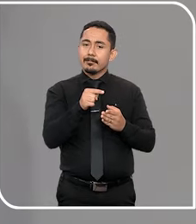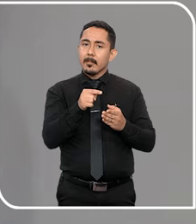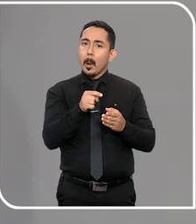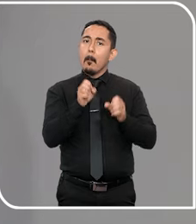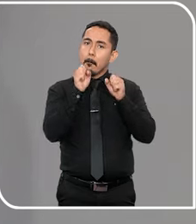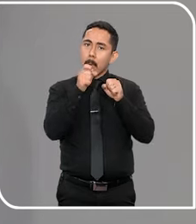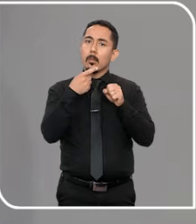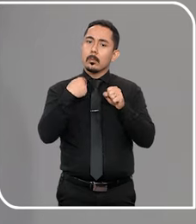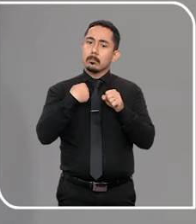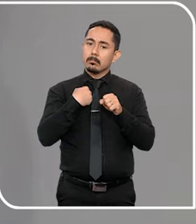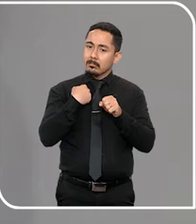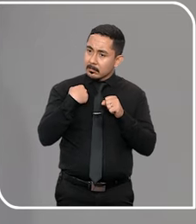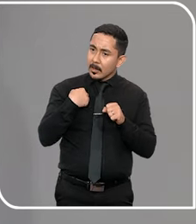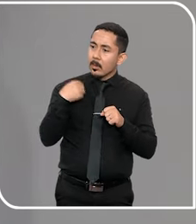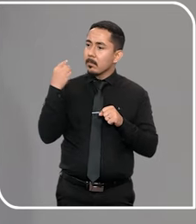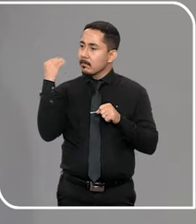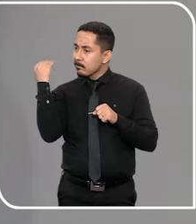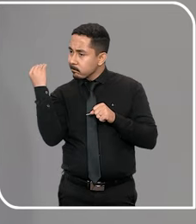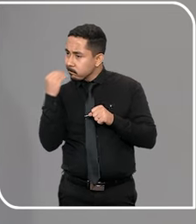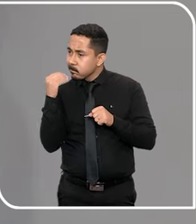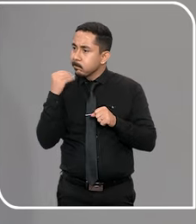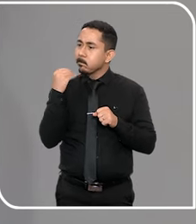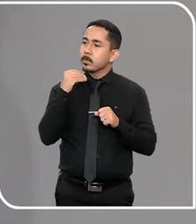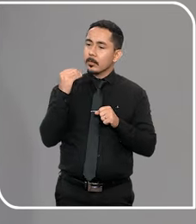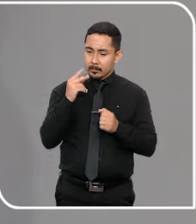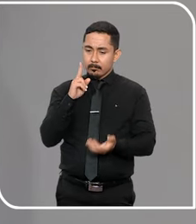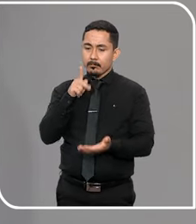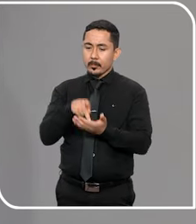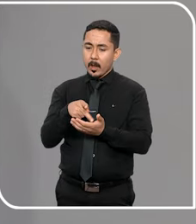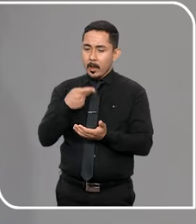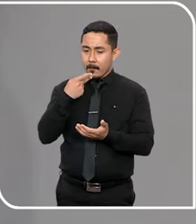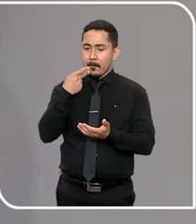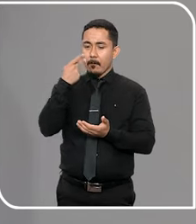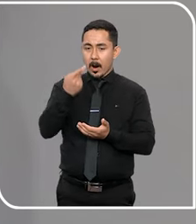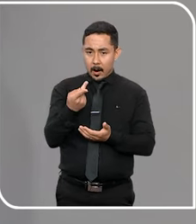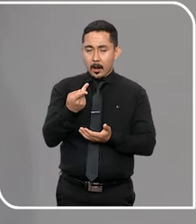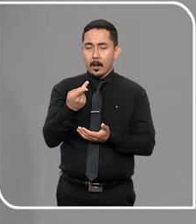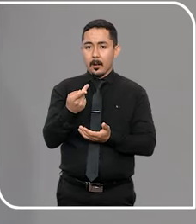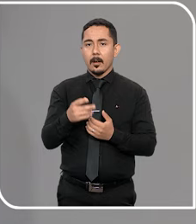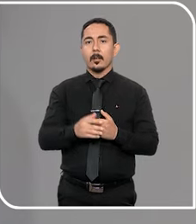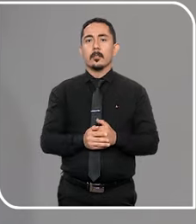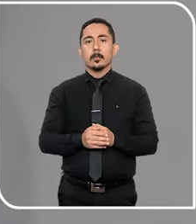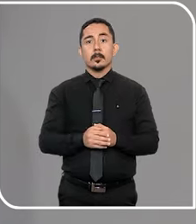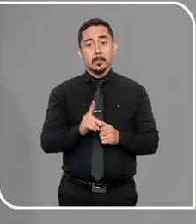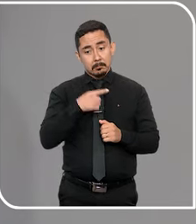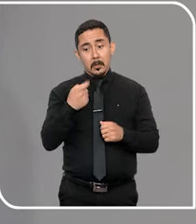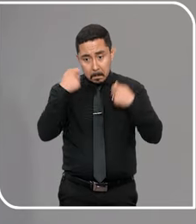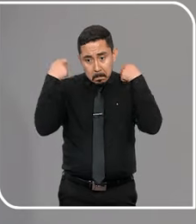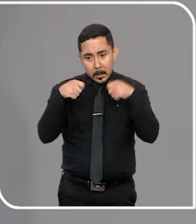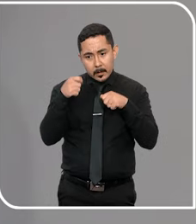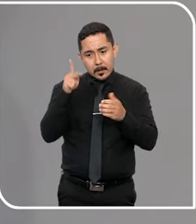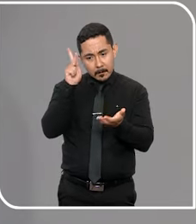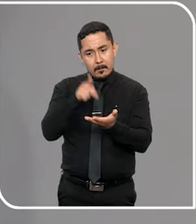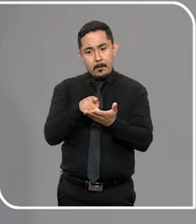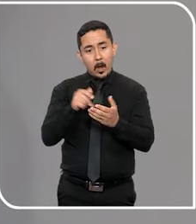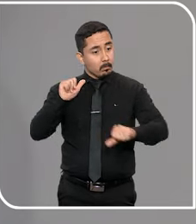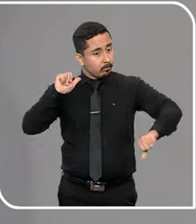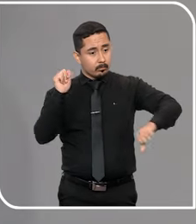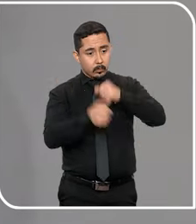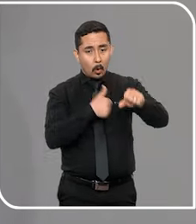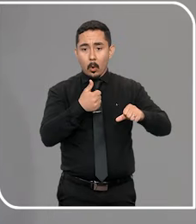eh é uma oportunidade que a gente tem como fala né que é isso a gente precisa falar a gente